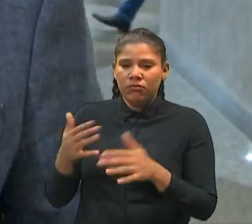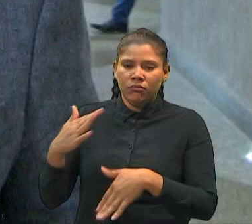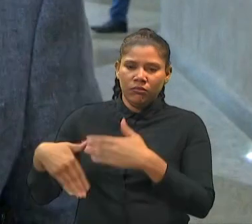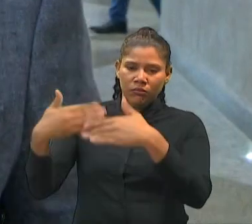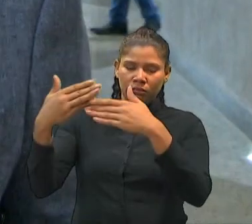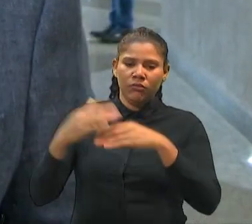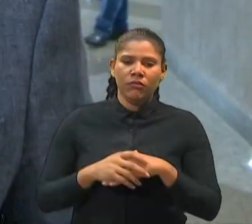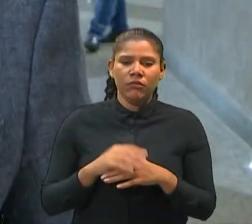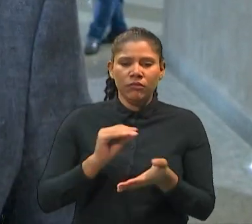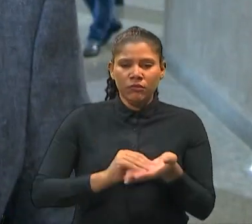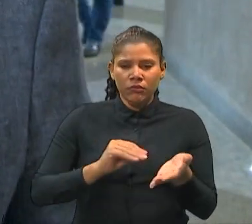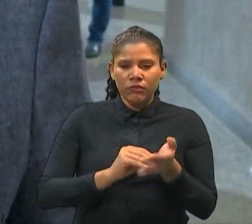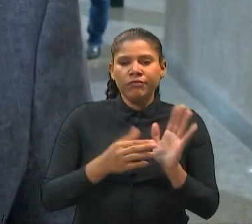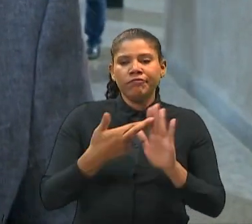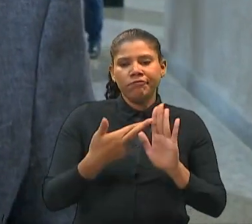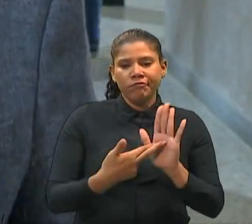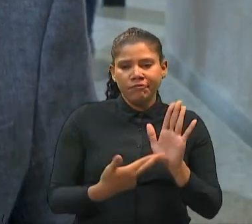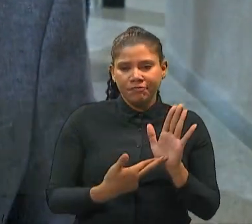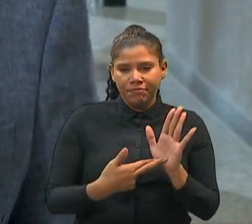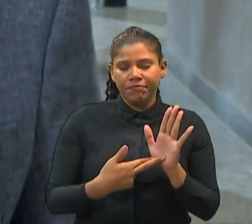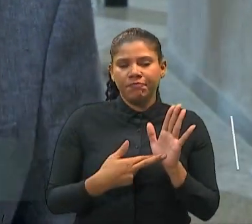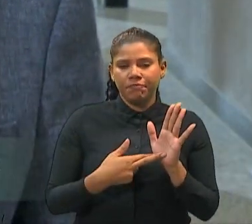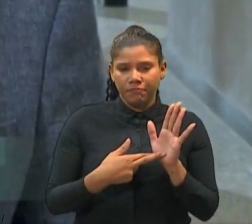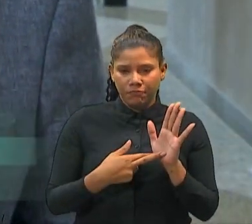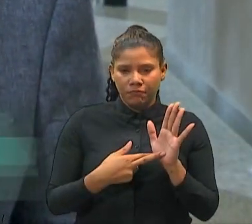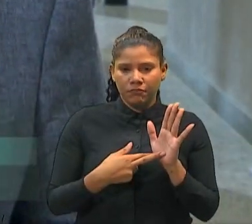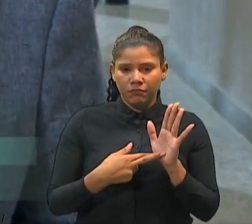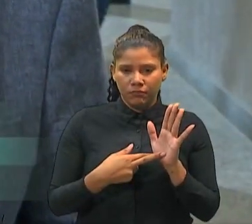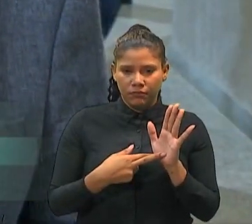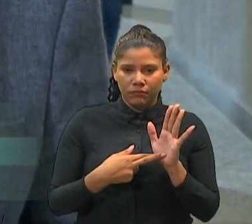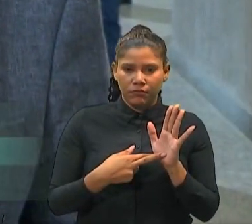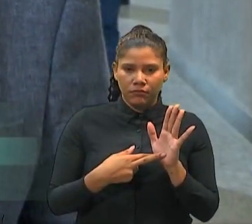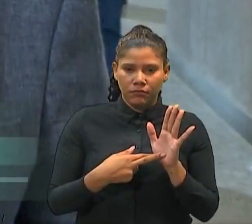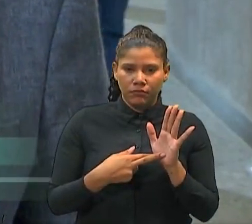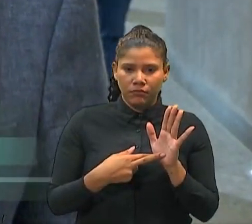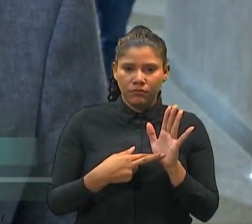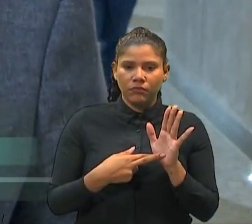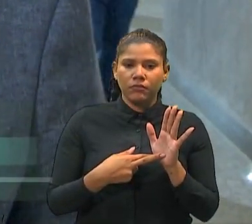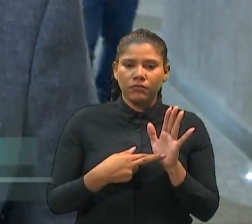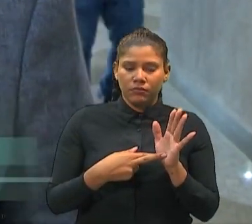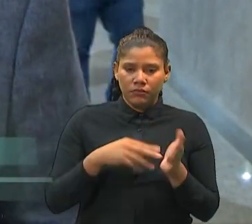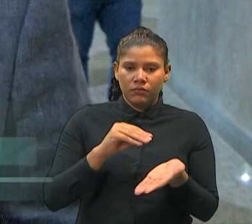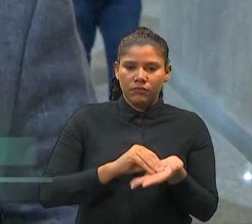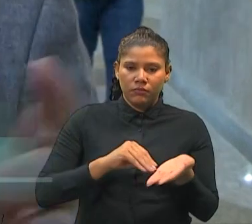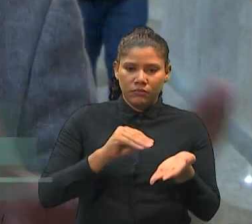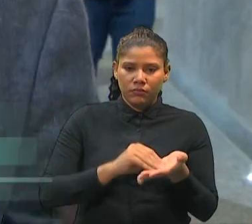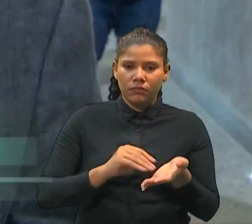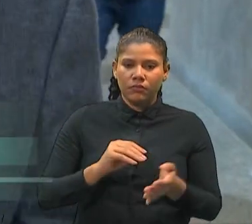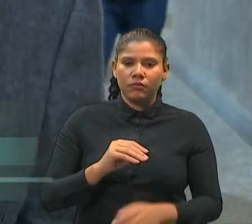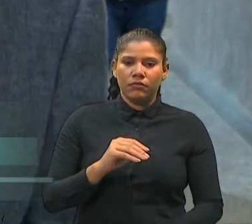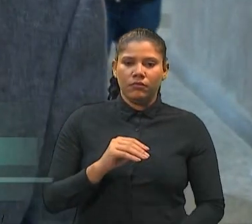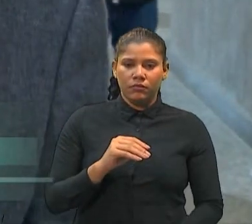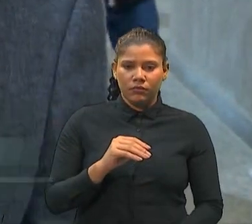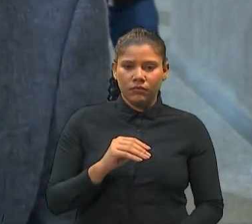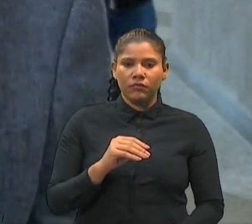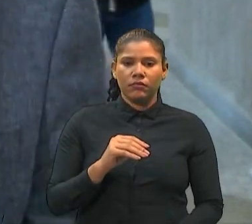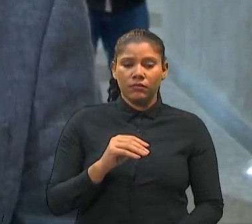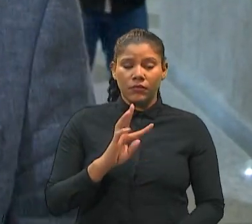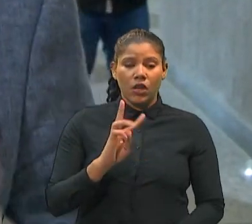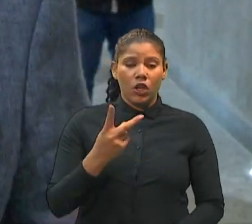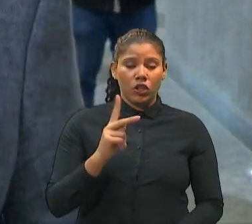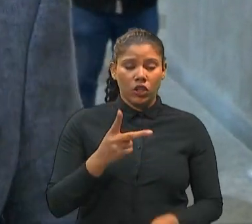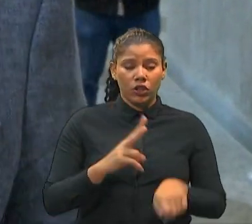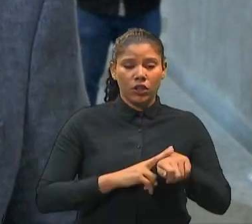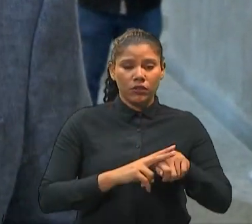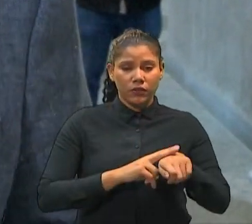carência de regulamentação hoje no Brasil ela diz respeito às a geração de energia eólica offsh e a o hidrogênio produção de